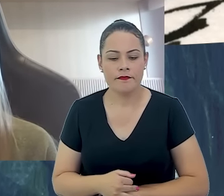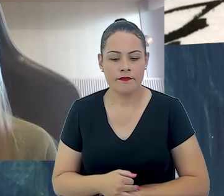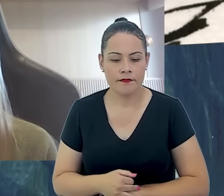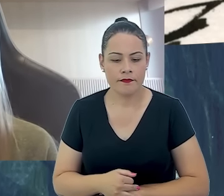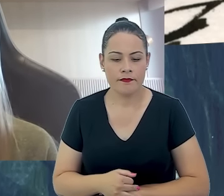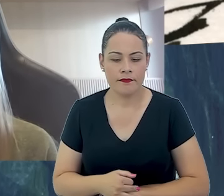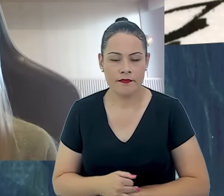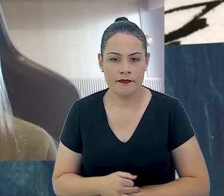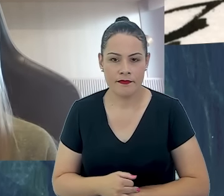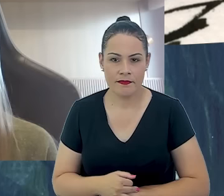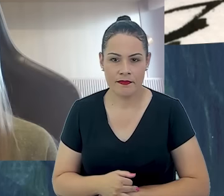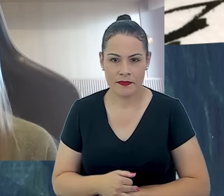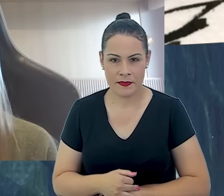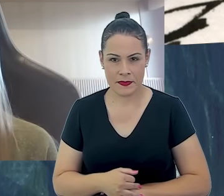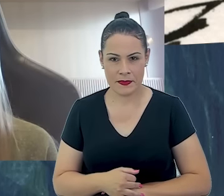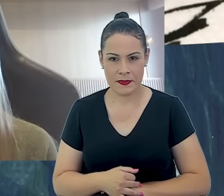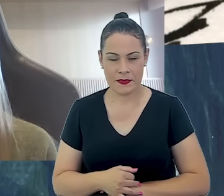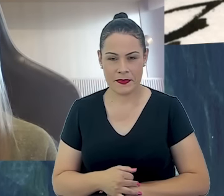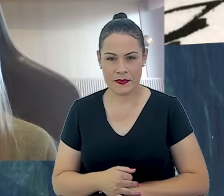Ah, professor,